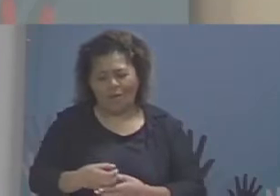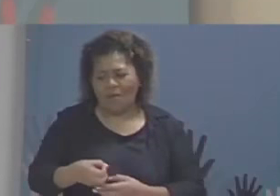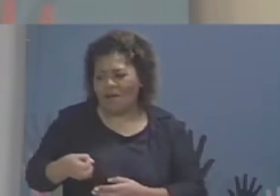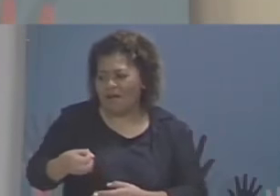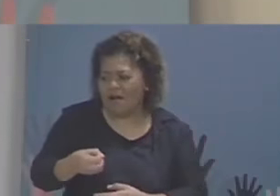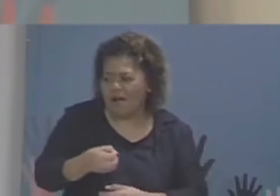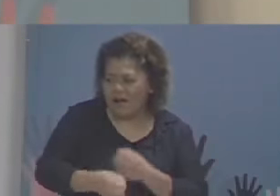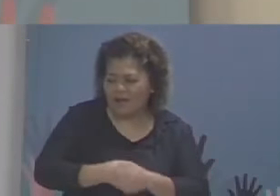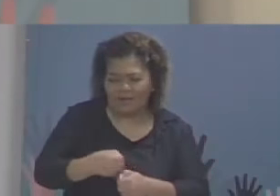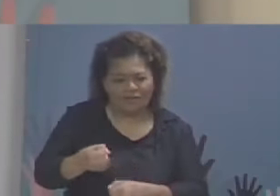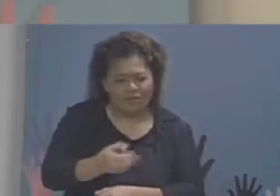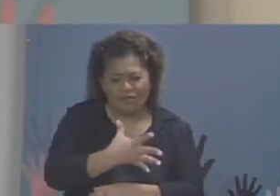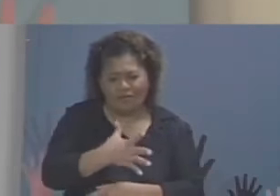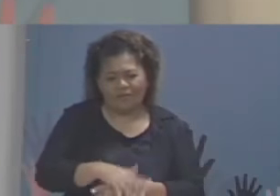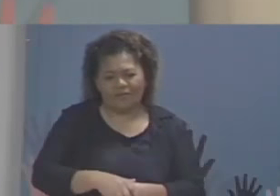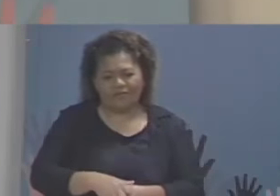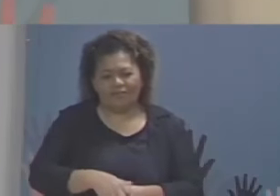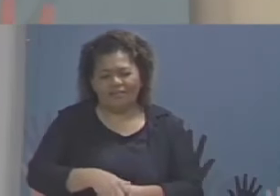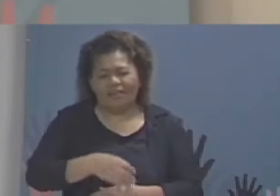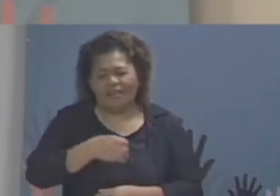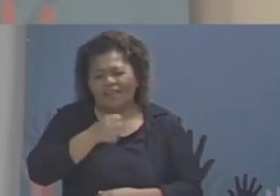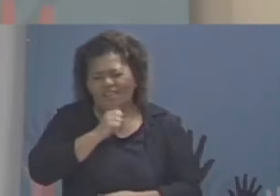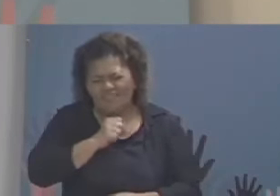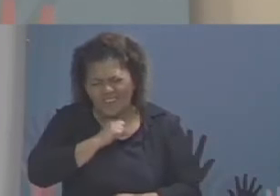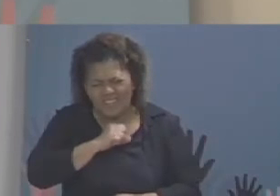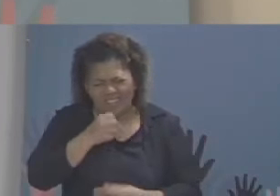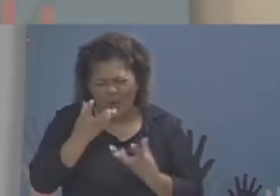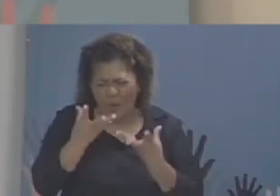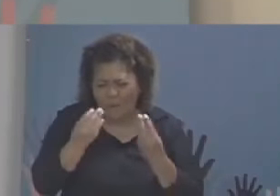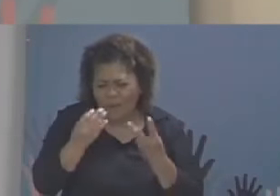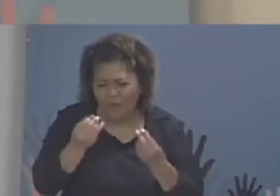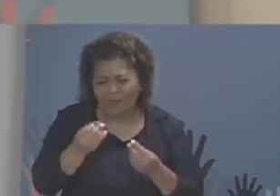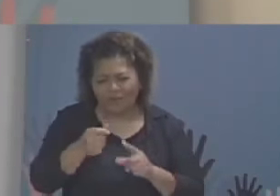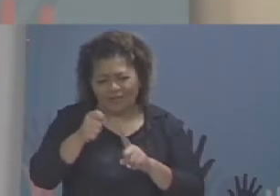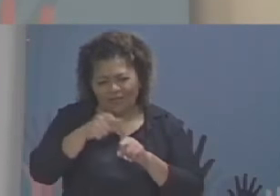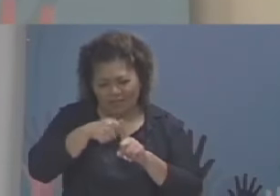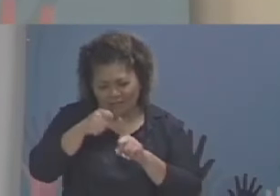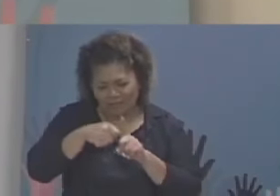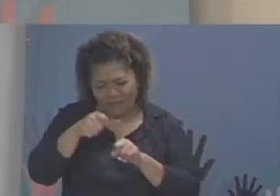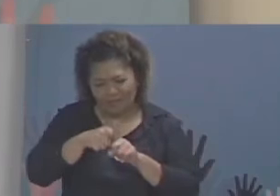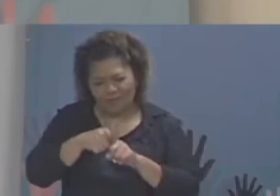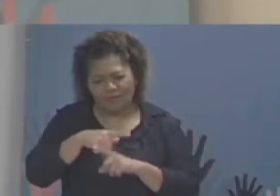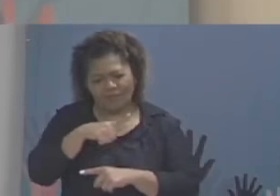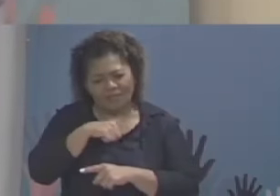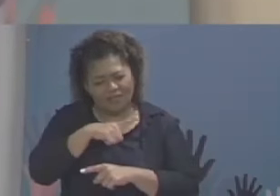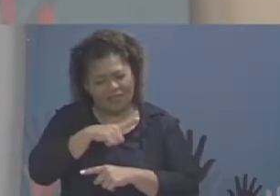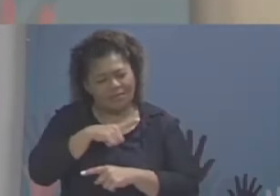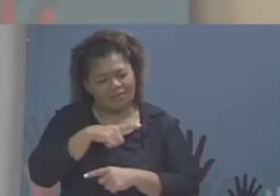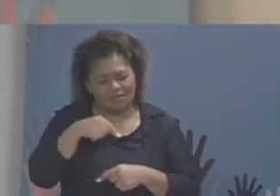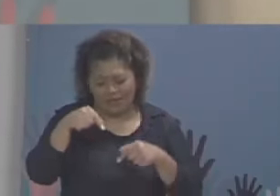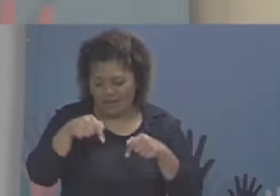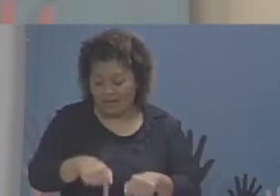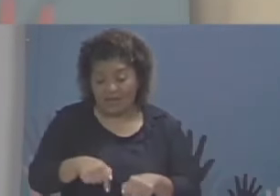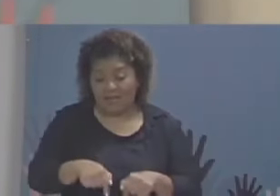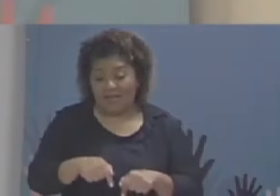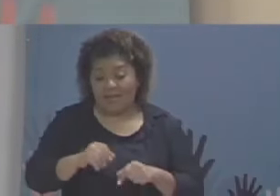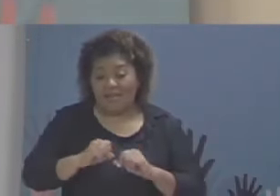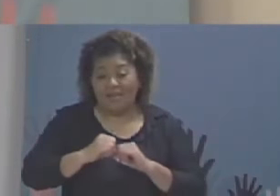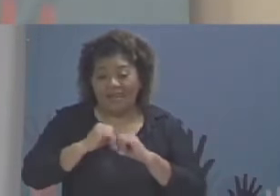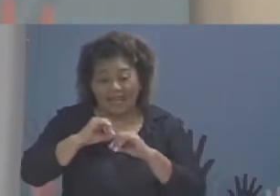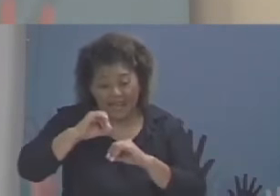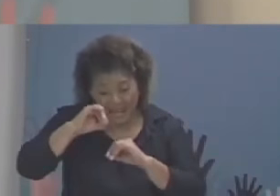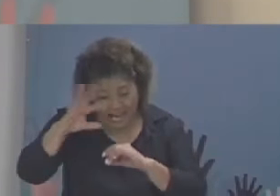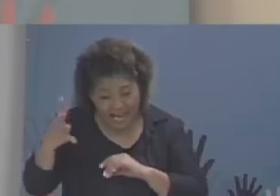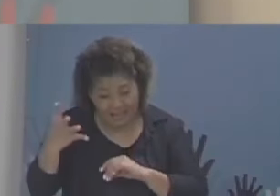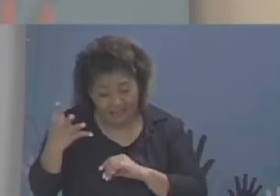Nós envelhecemos 30 anos ou mais nesse último mês, porque nós temos aqui uma realidade muito clara. A psicologia vai